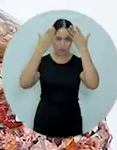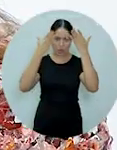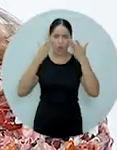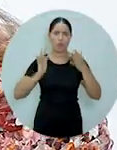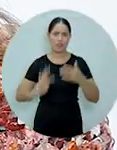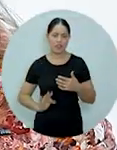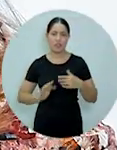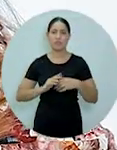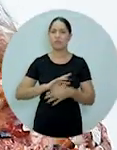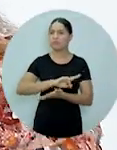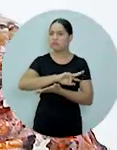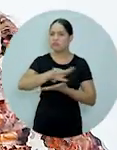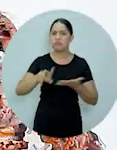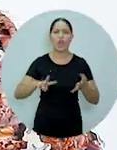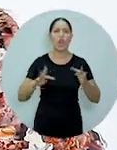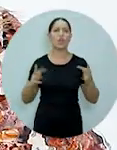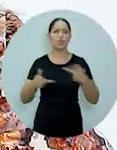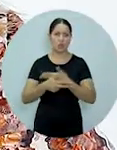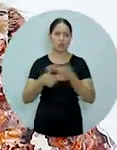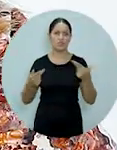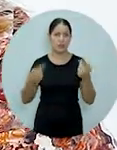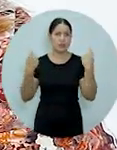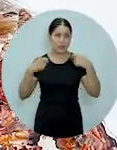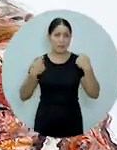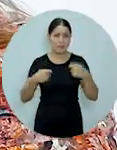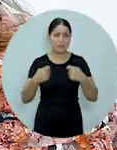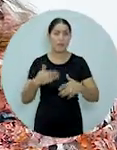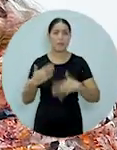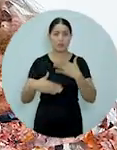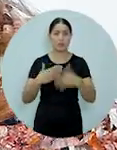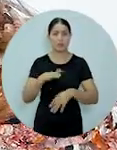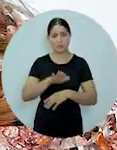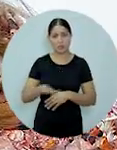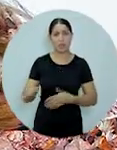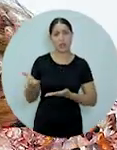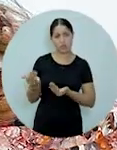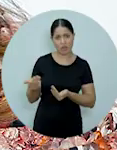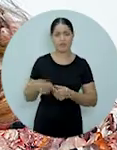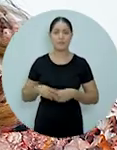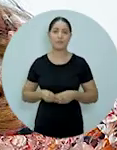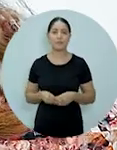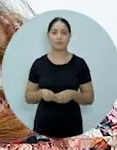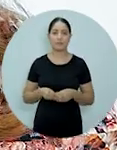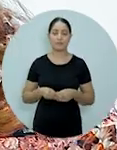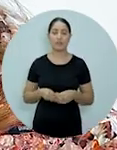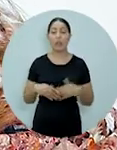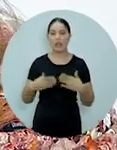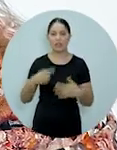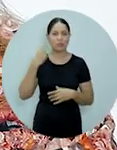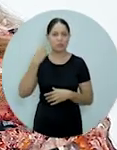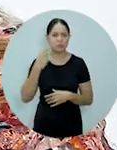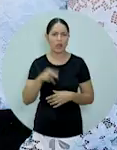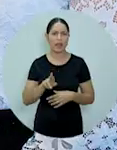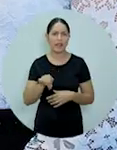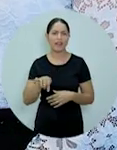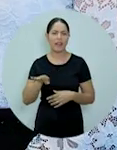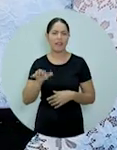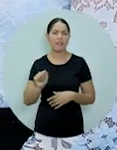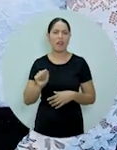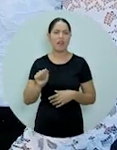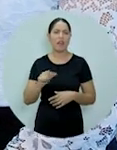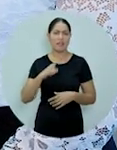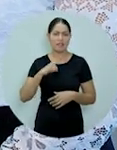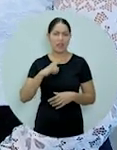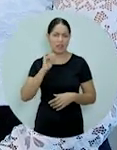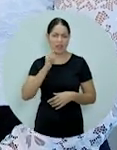os cuidados psicológico, físico, de tudo que é necessário para um bom desenvolvimento da criança e do adolescente. Doutora